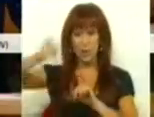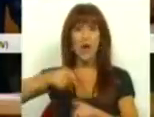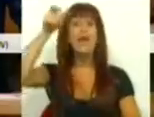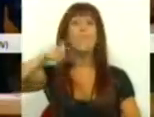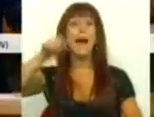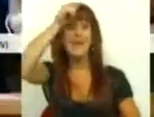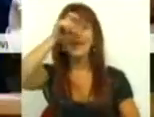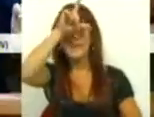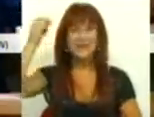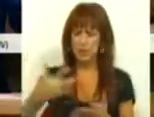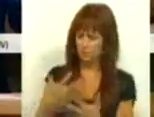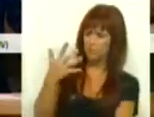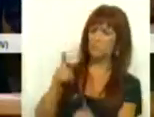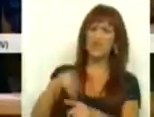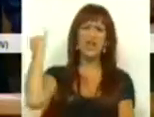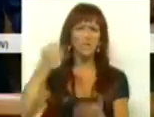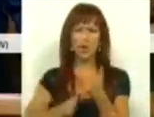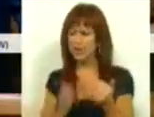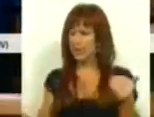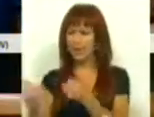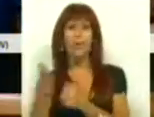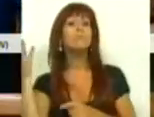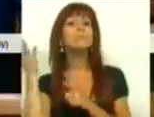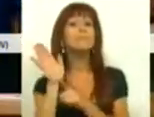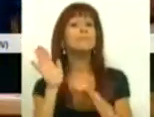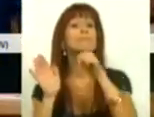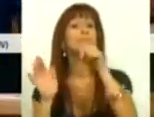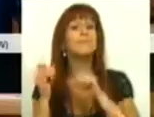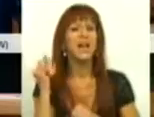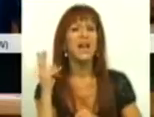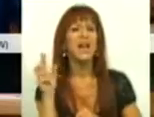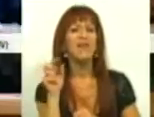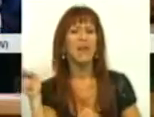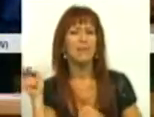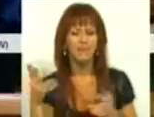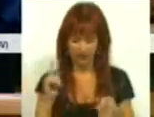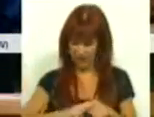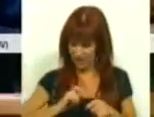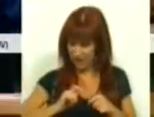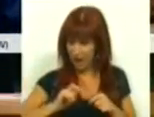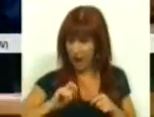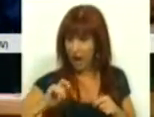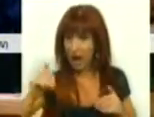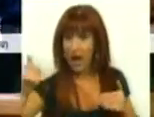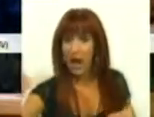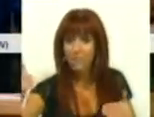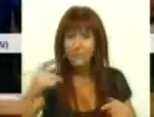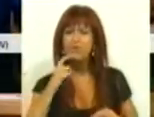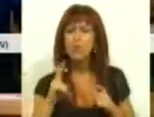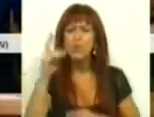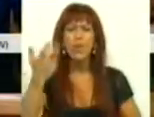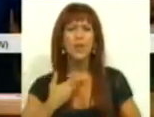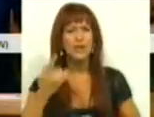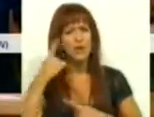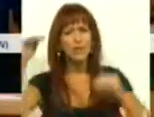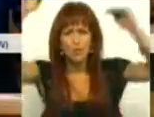é a barra cinzenta, com destaque para os impostos indiretos, nomeadamente o IVA. E durante este período, os juros da